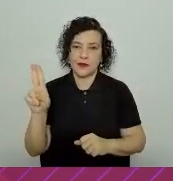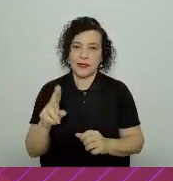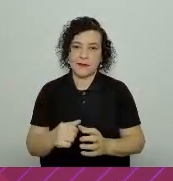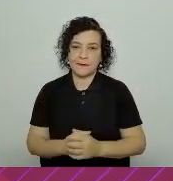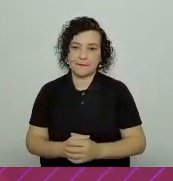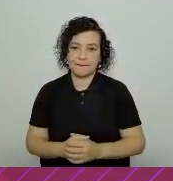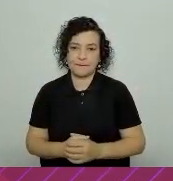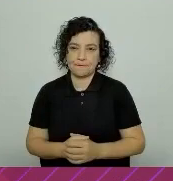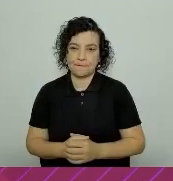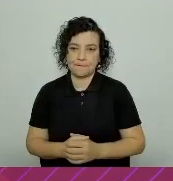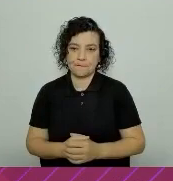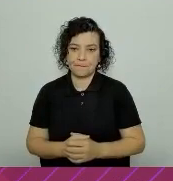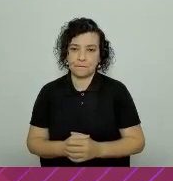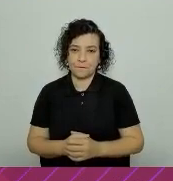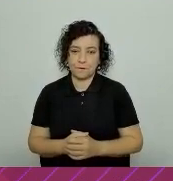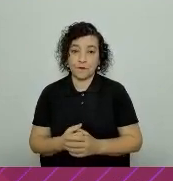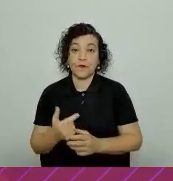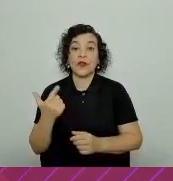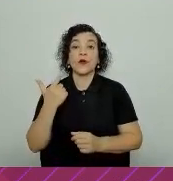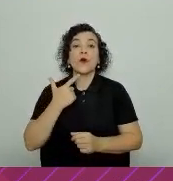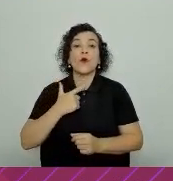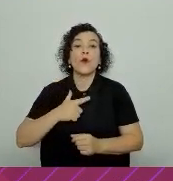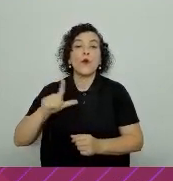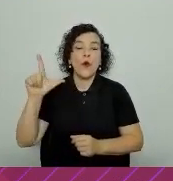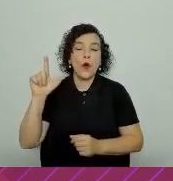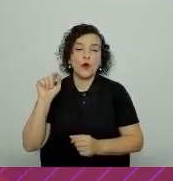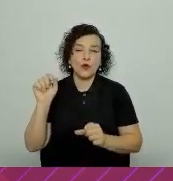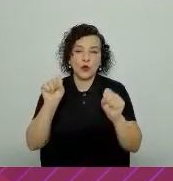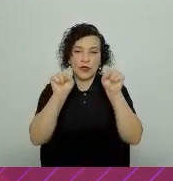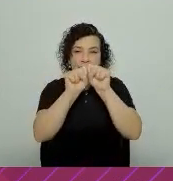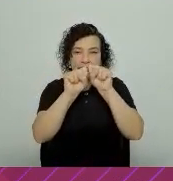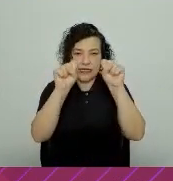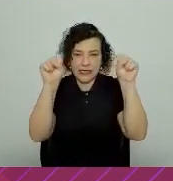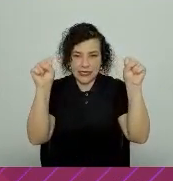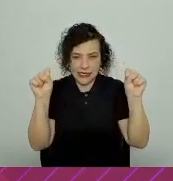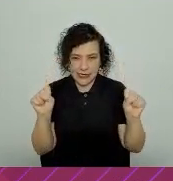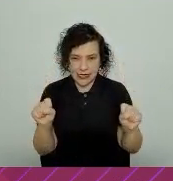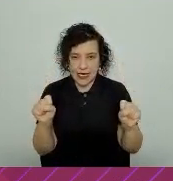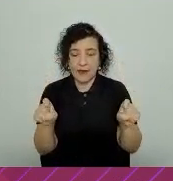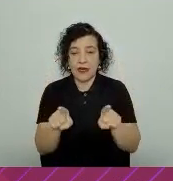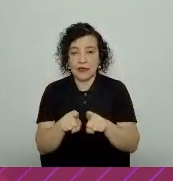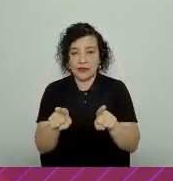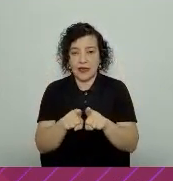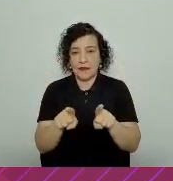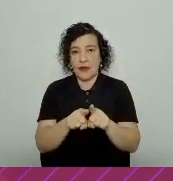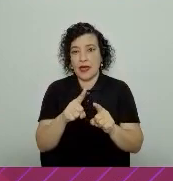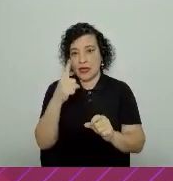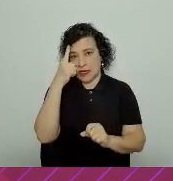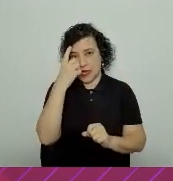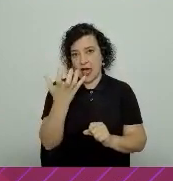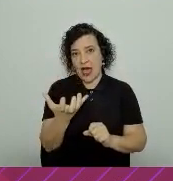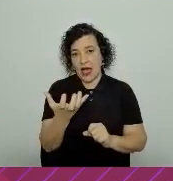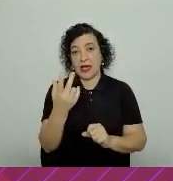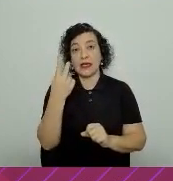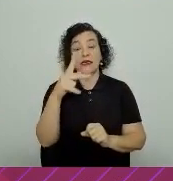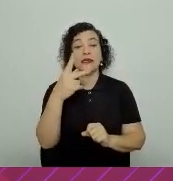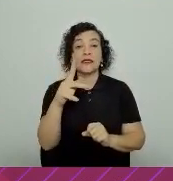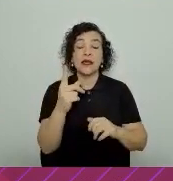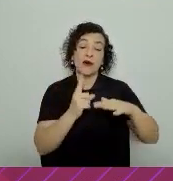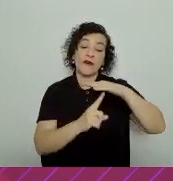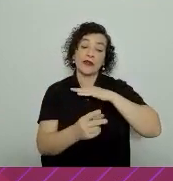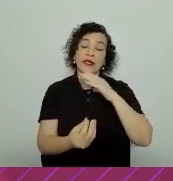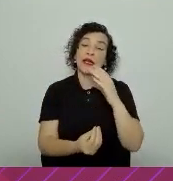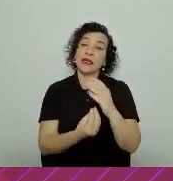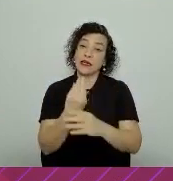aqui é um outro sisteminha que chama ele cria seu avatar a partir da sua foto aqui a realidade